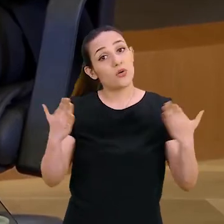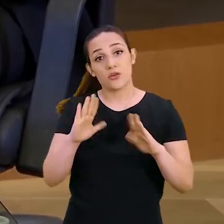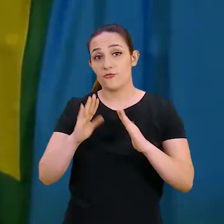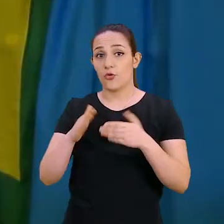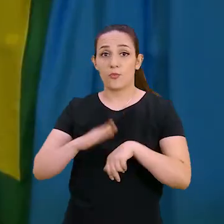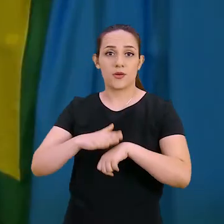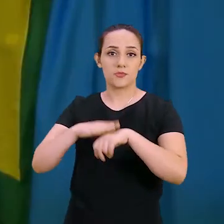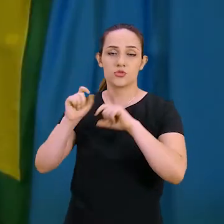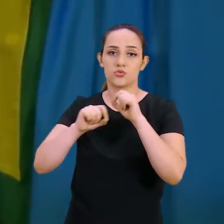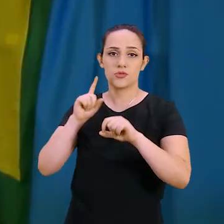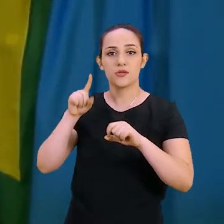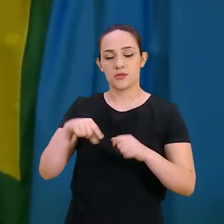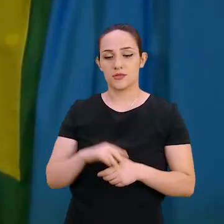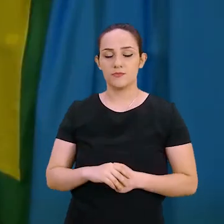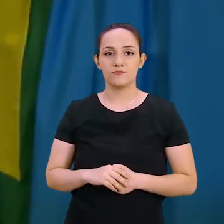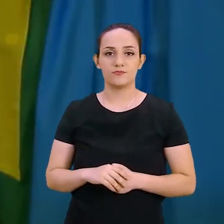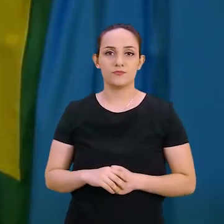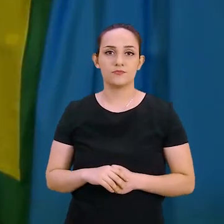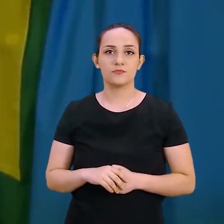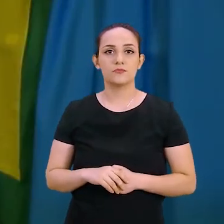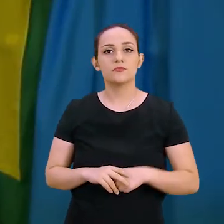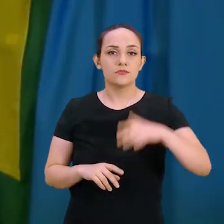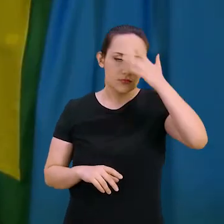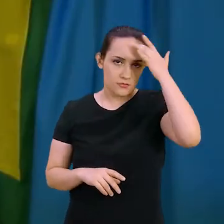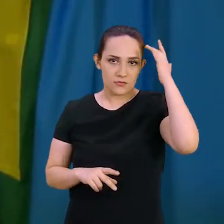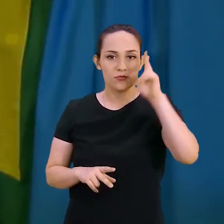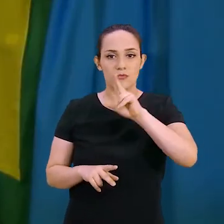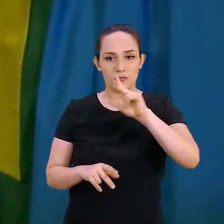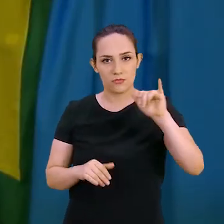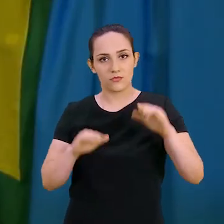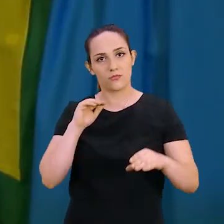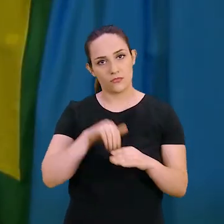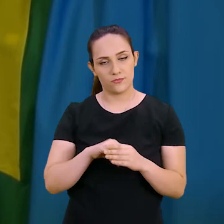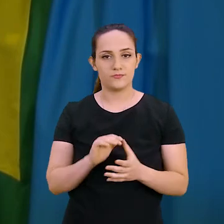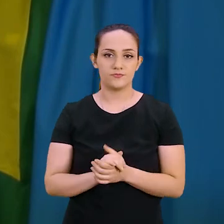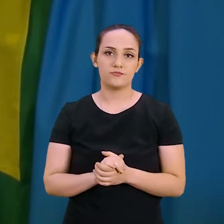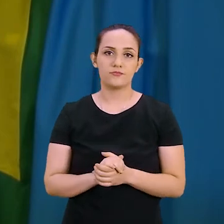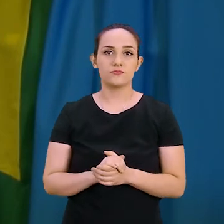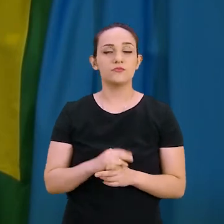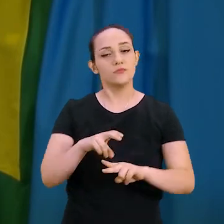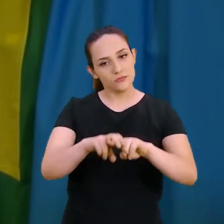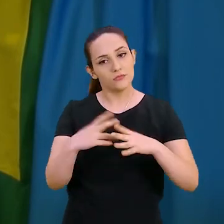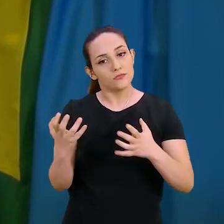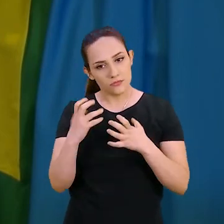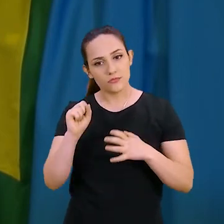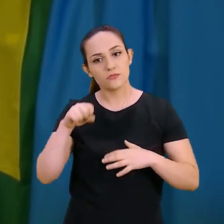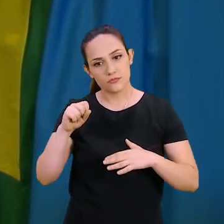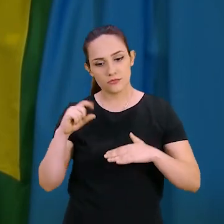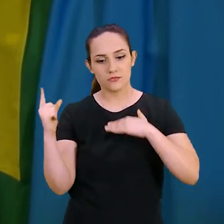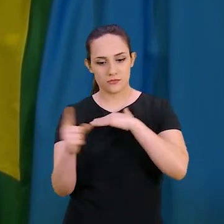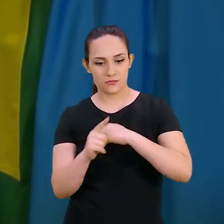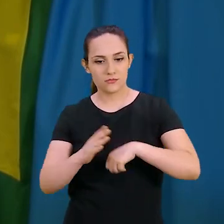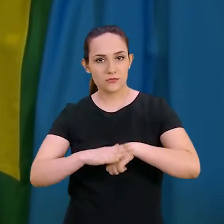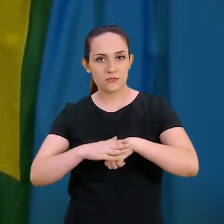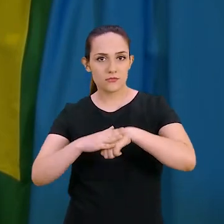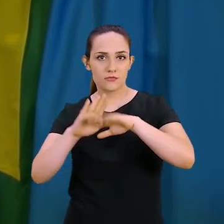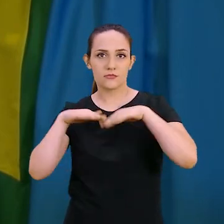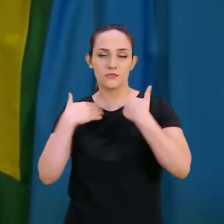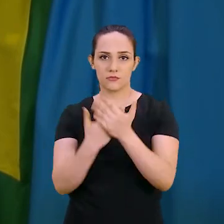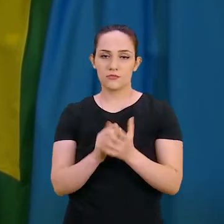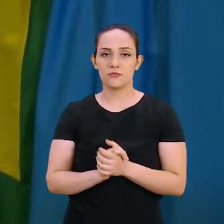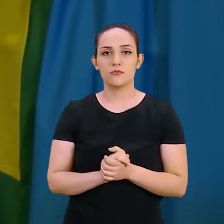o nosso foco maior, com certeza, será concentrado naqueles que estarão votando. Então, atender mais